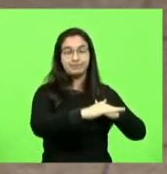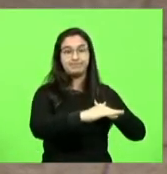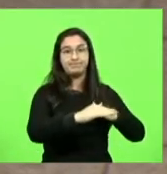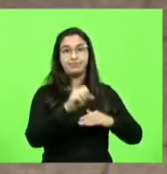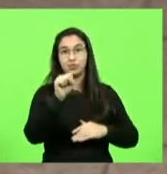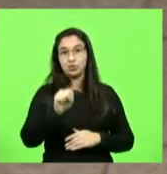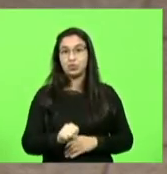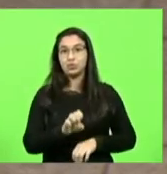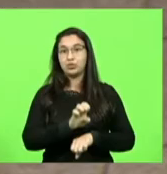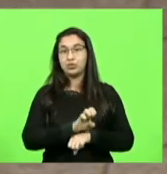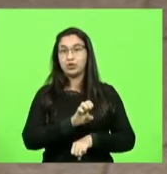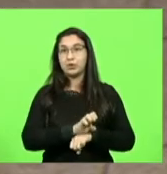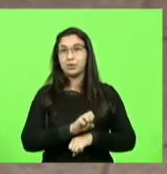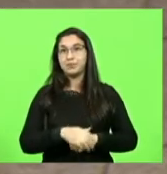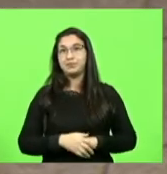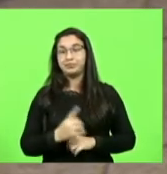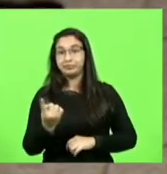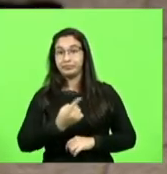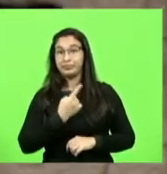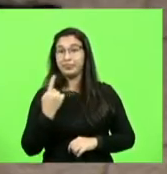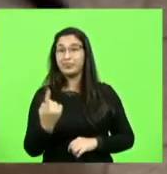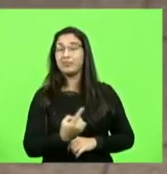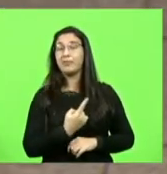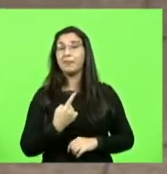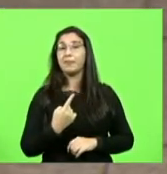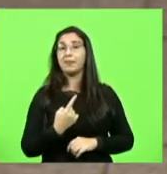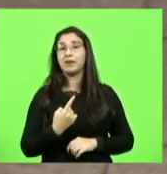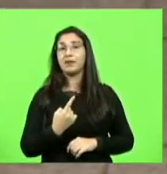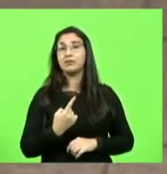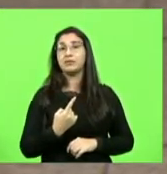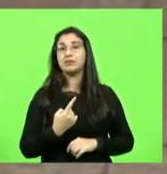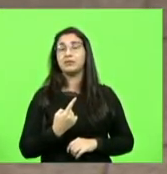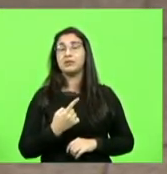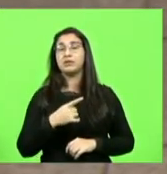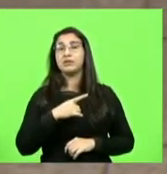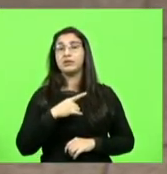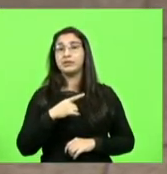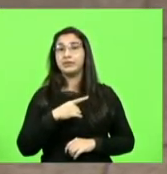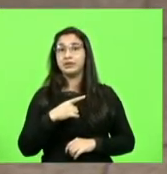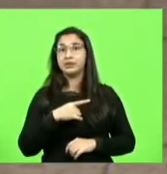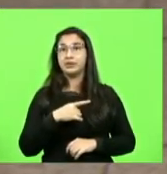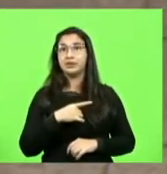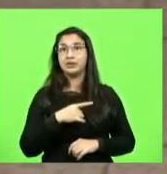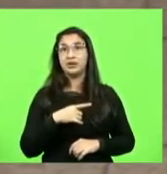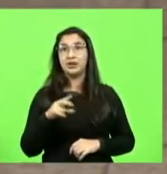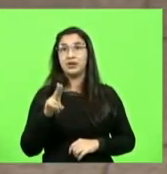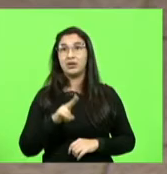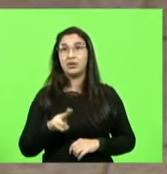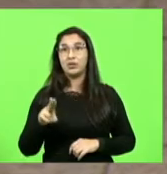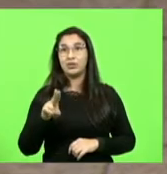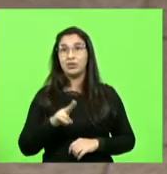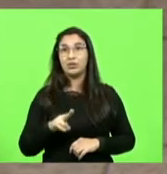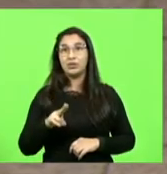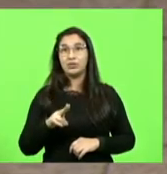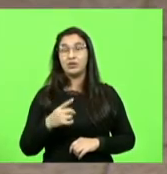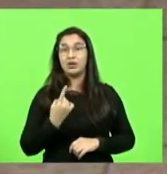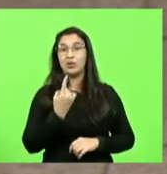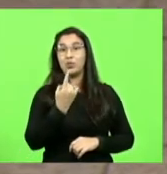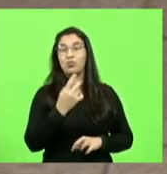estado. Nós, basicamente, deputado Sopelsa, temos o estado, tem uma